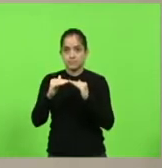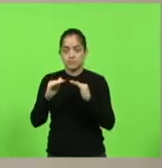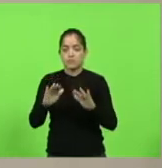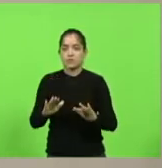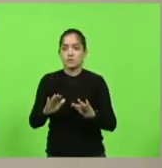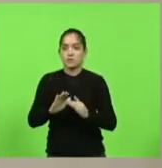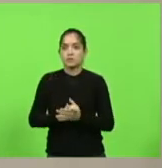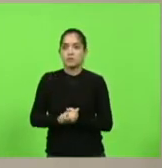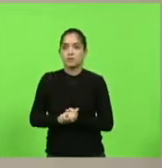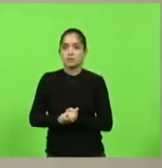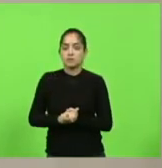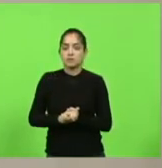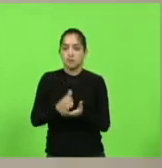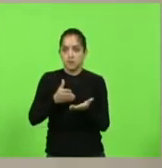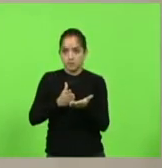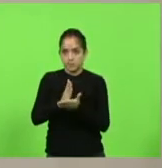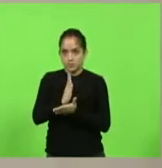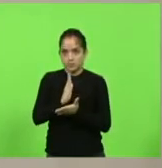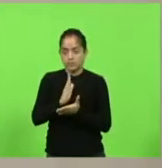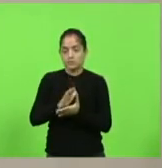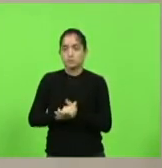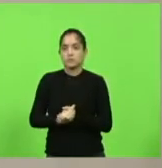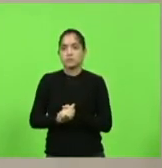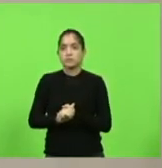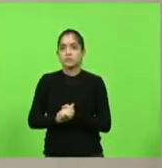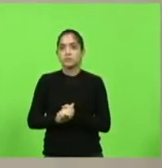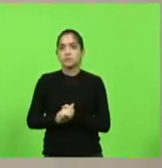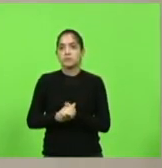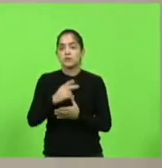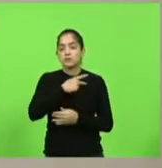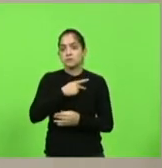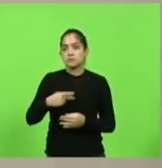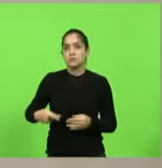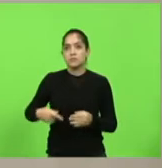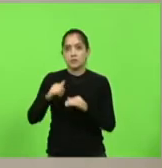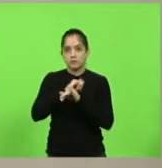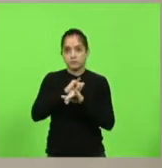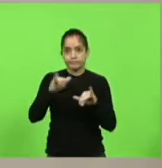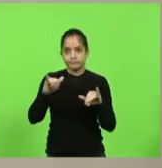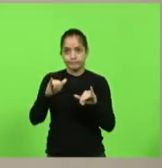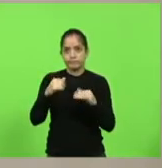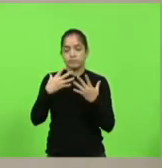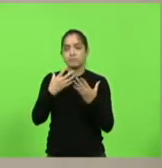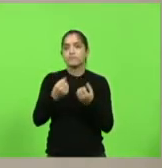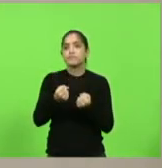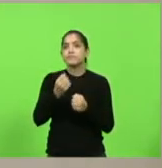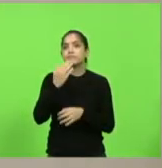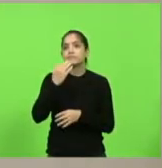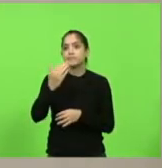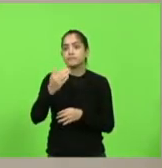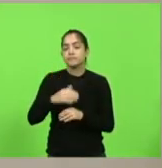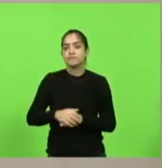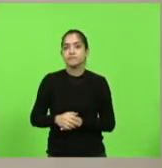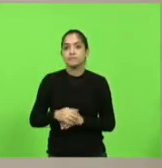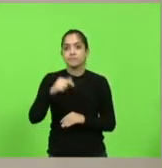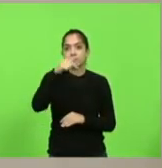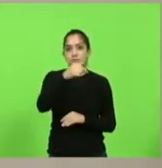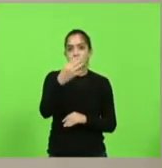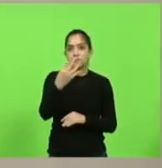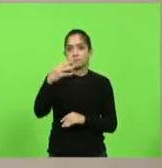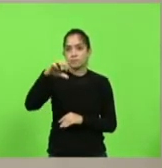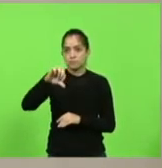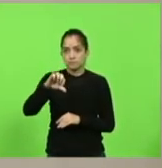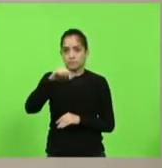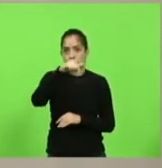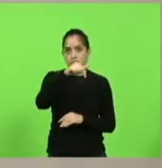se encontram. Aprovado por unanimidade. Esta presidência comunica que defere os seguintes requerimentos. Requerimento 749